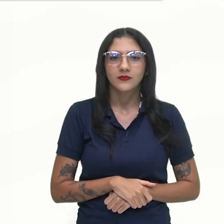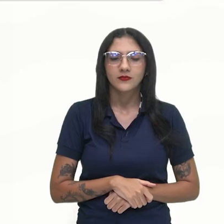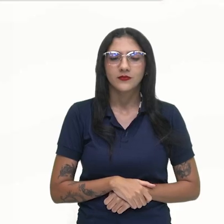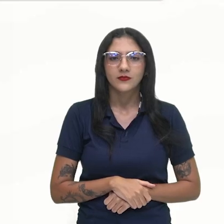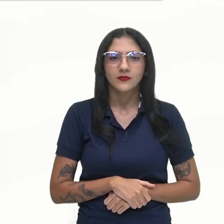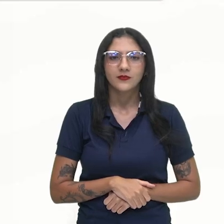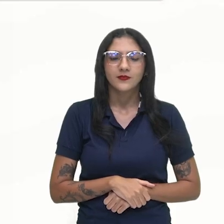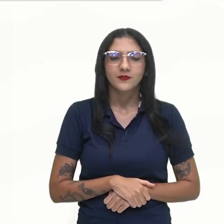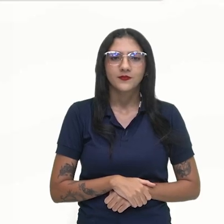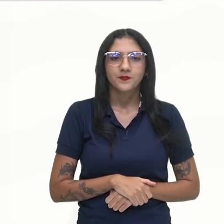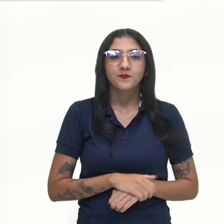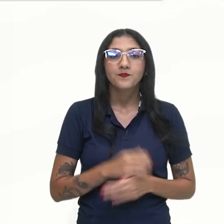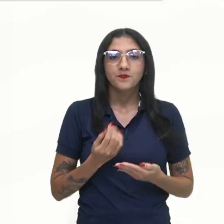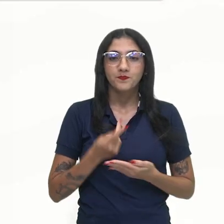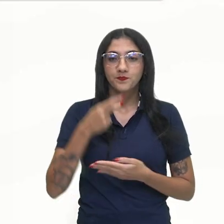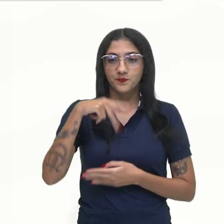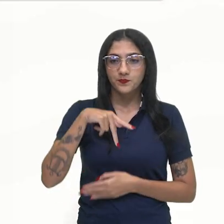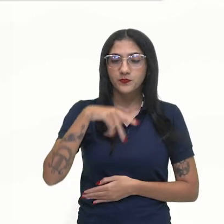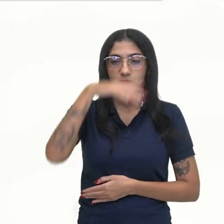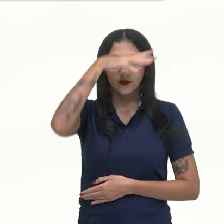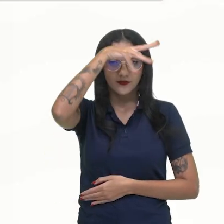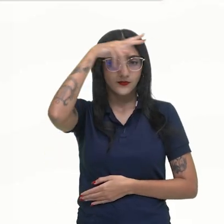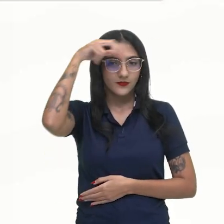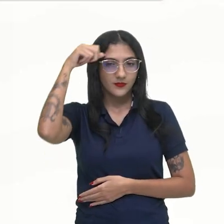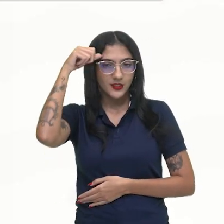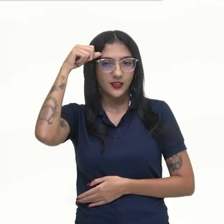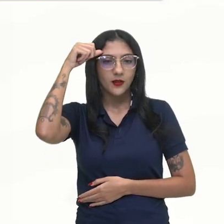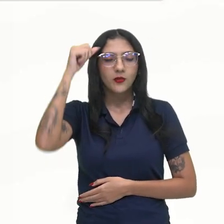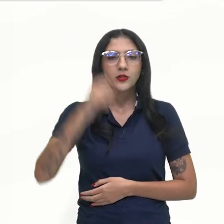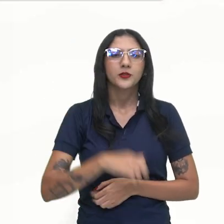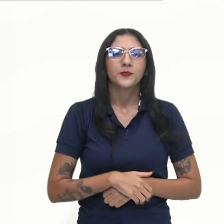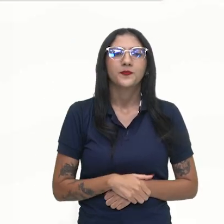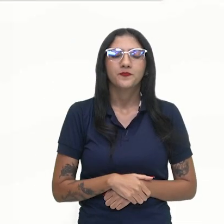fruit. Então, em Manaus, no Amazonas, né, por aí,